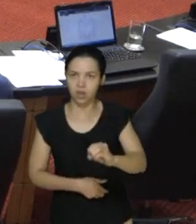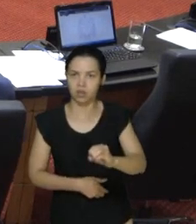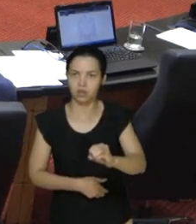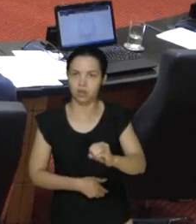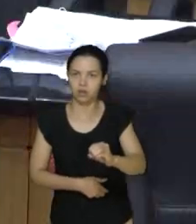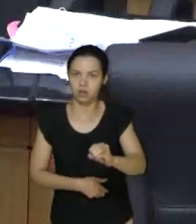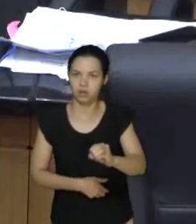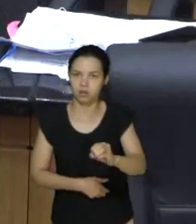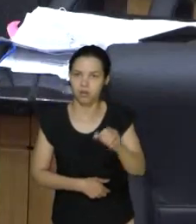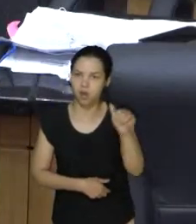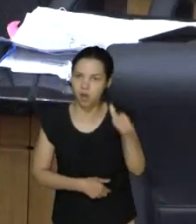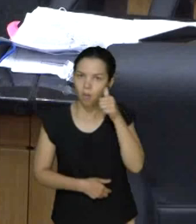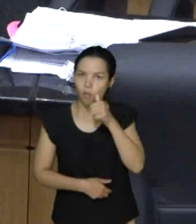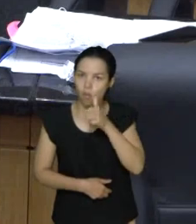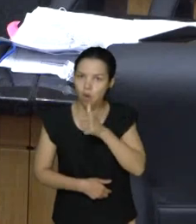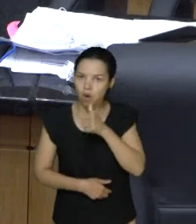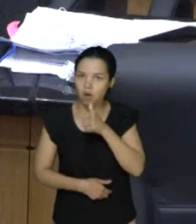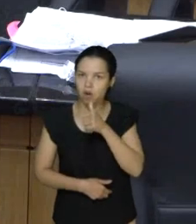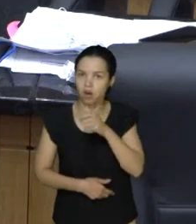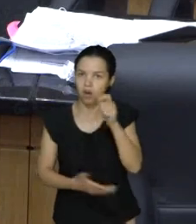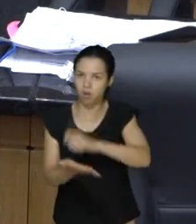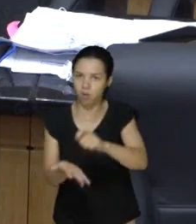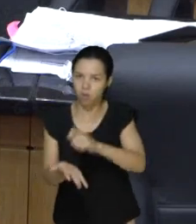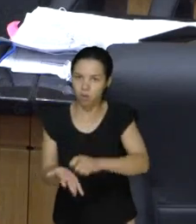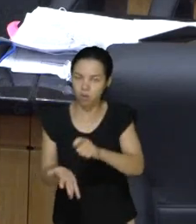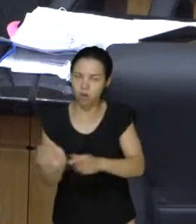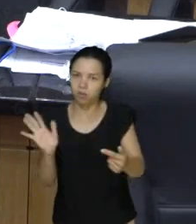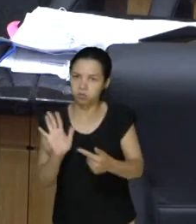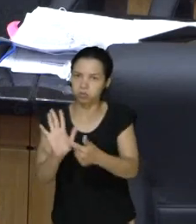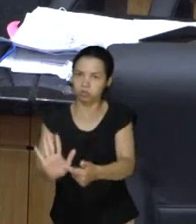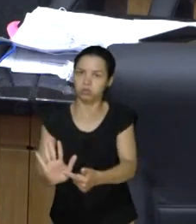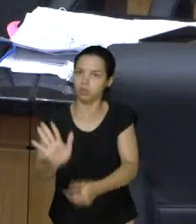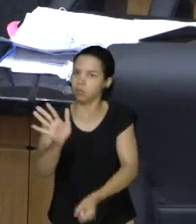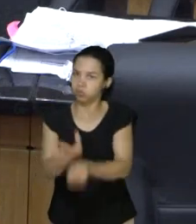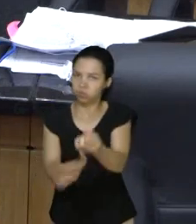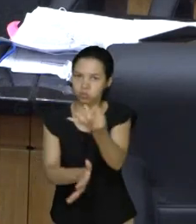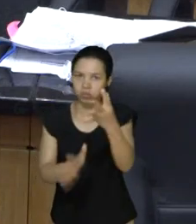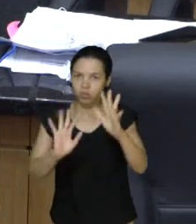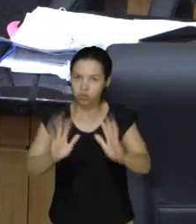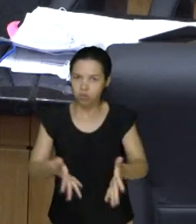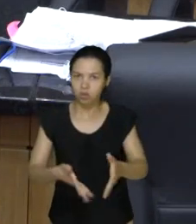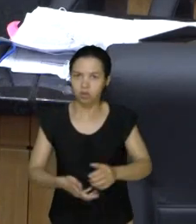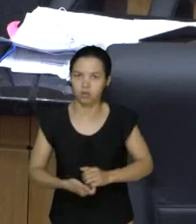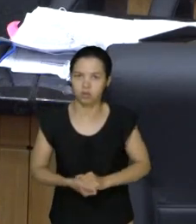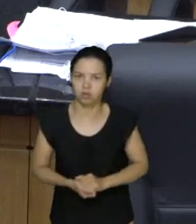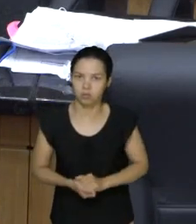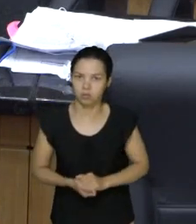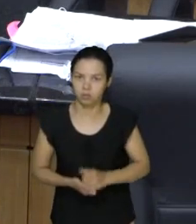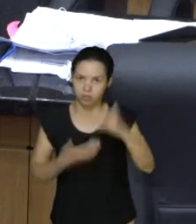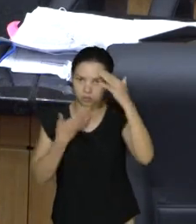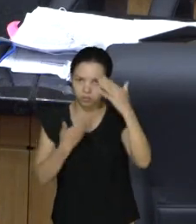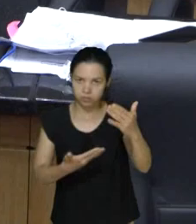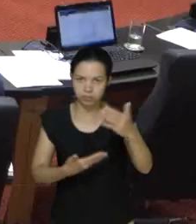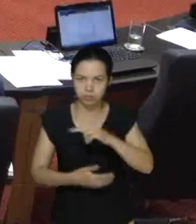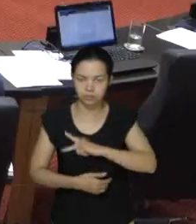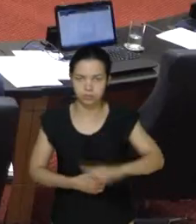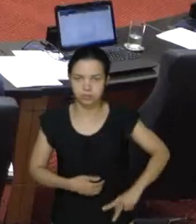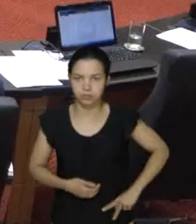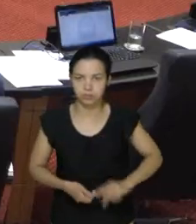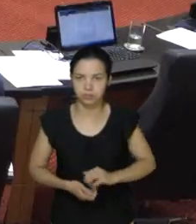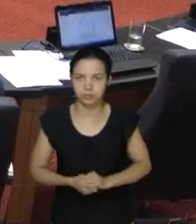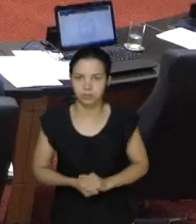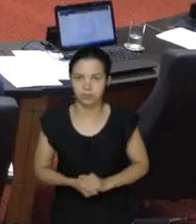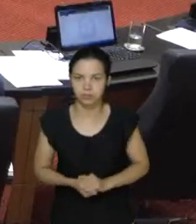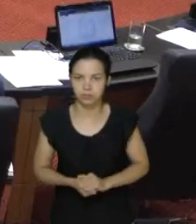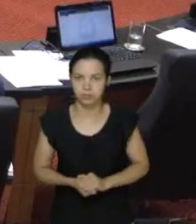mulher já representou ele mais de uma dúzia de vezes. Obrigado, presidente. Obrigado.